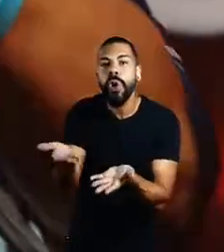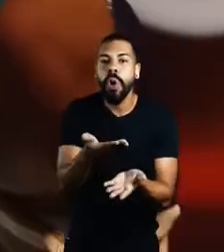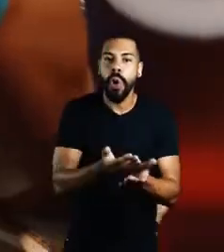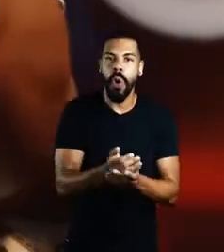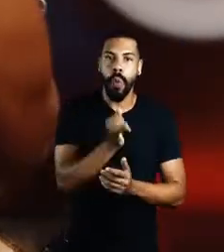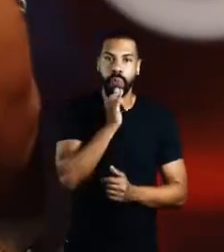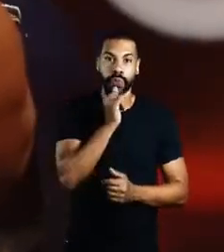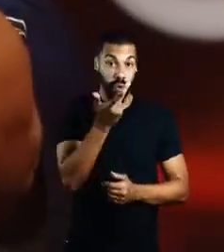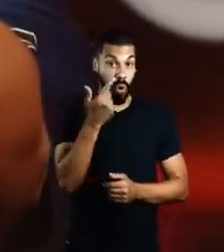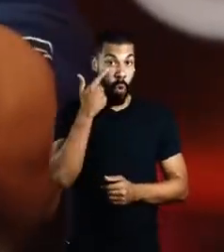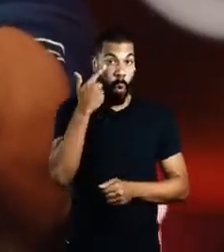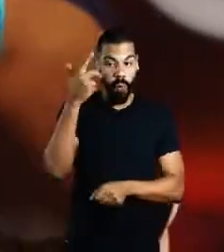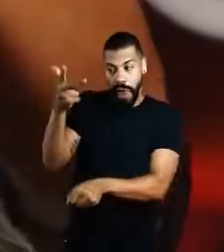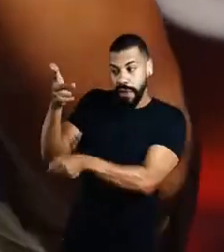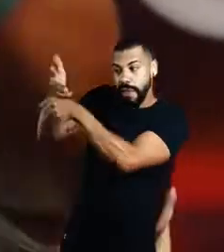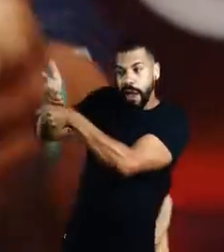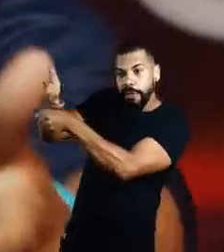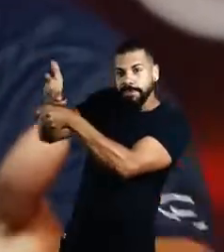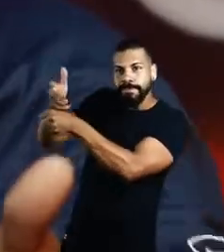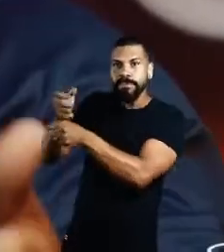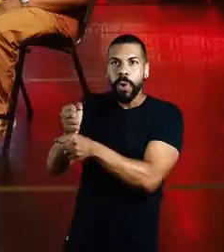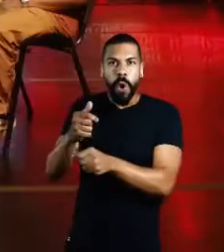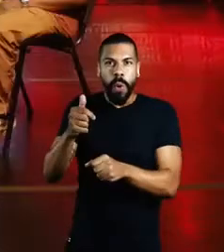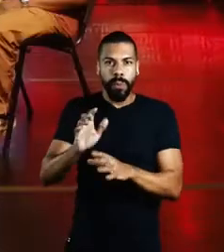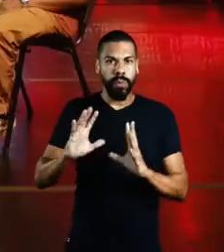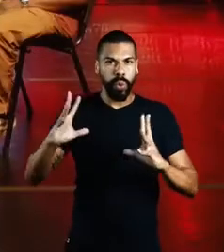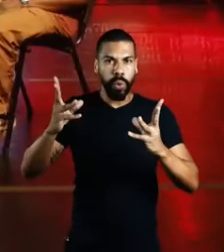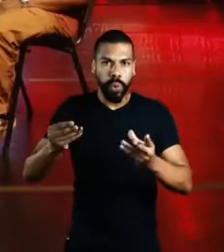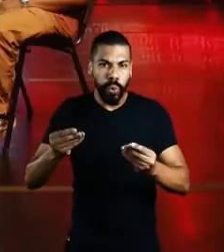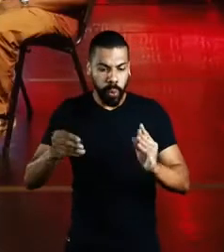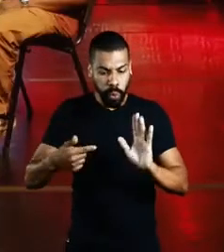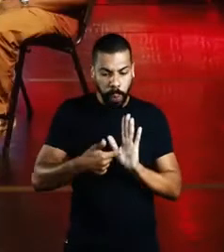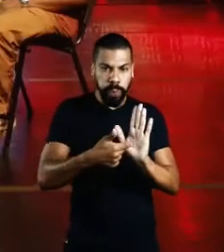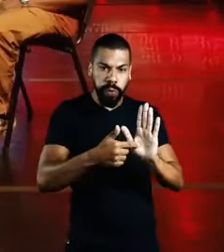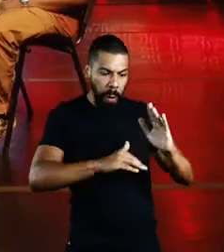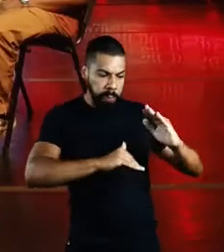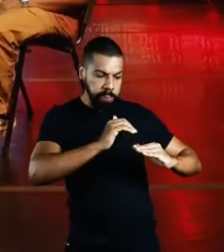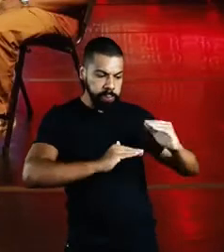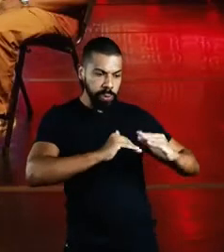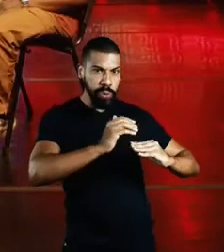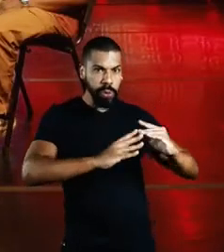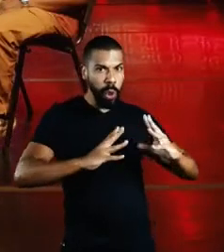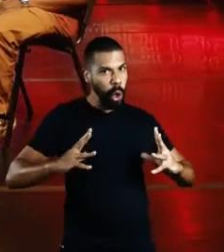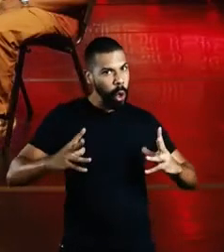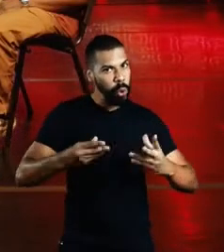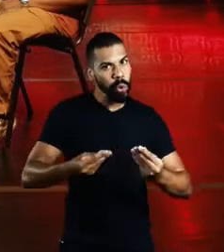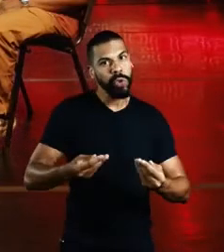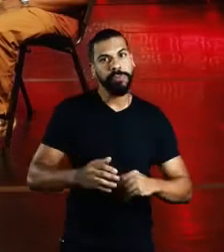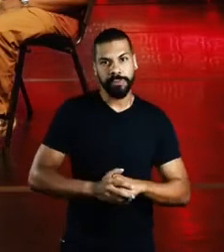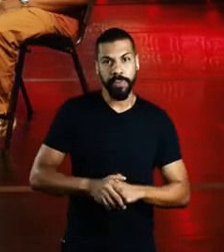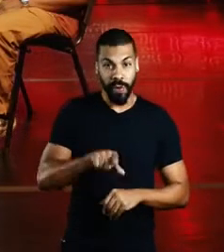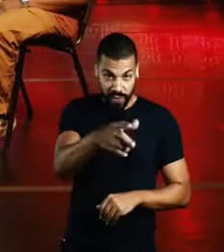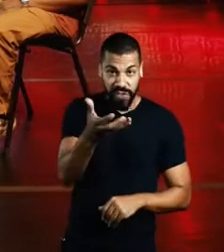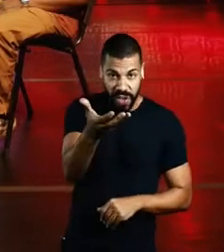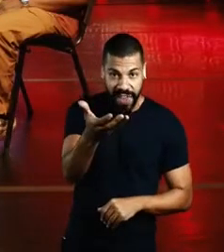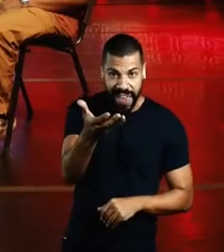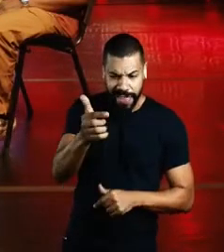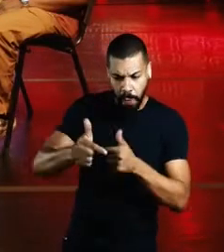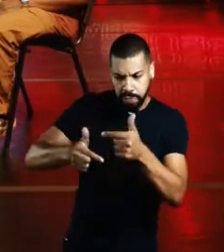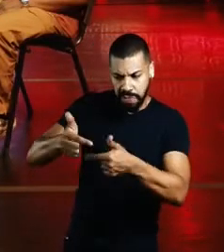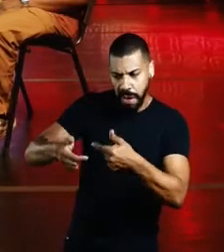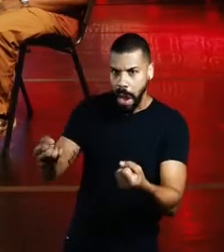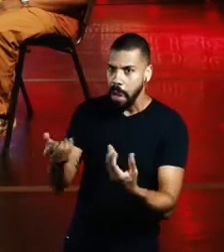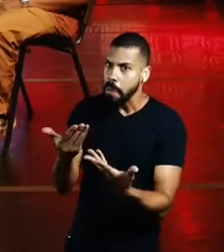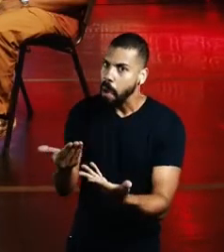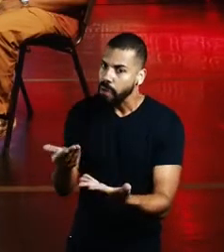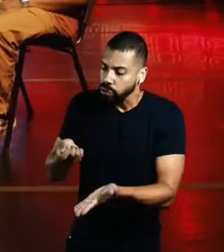Como o cara está ali, ó, com a câmera, com a lente, prime. Tudo isso não adianta. Você quer ter um bom trabalho, você tem